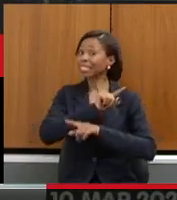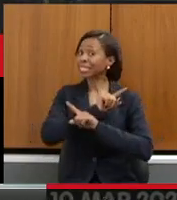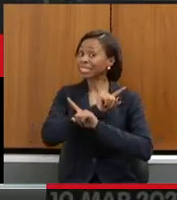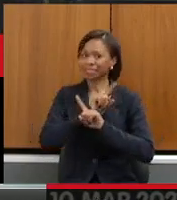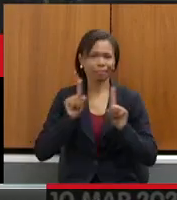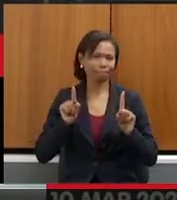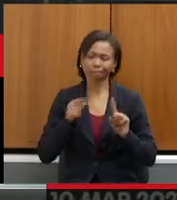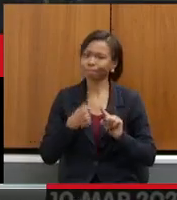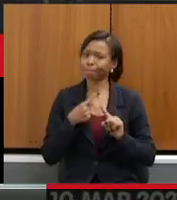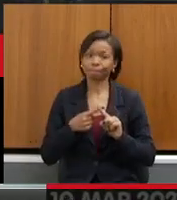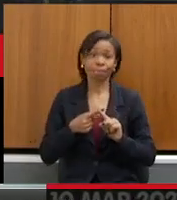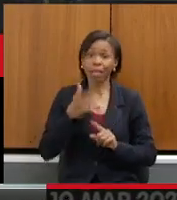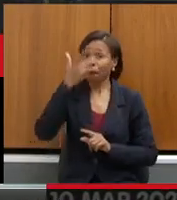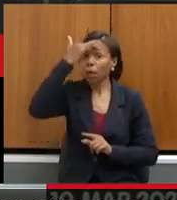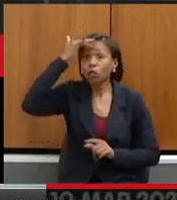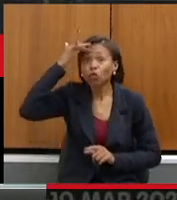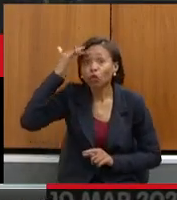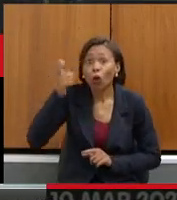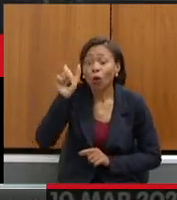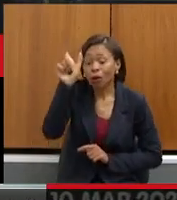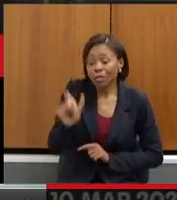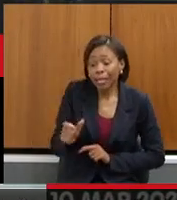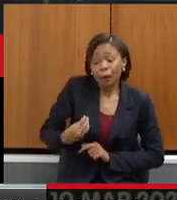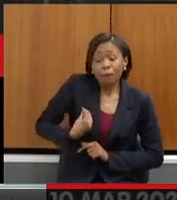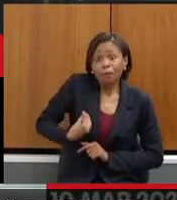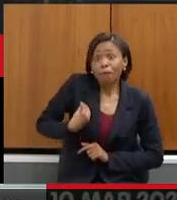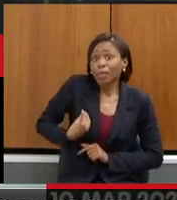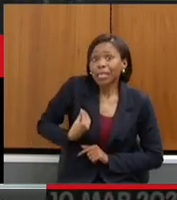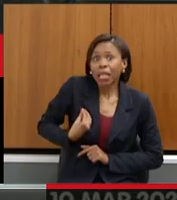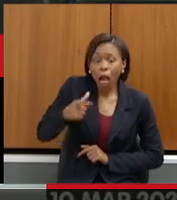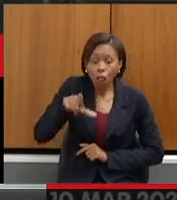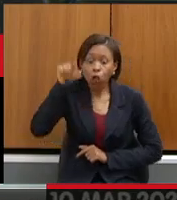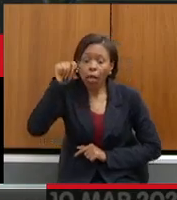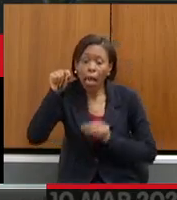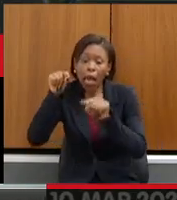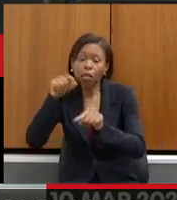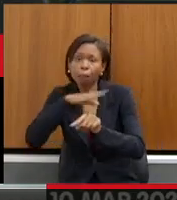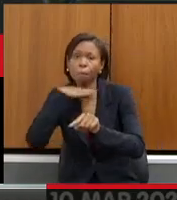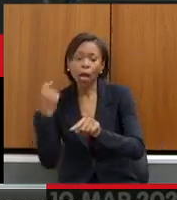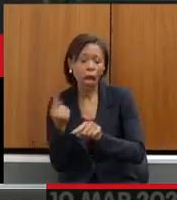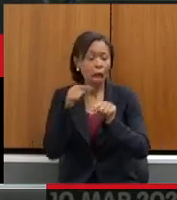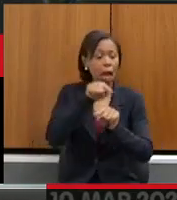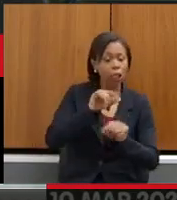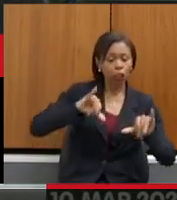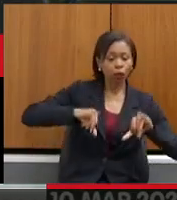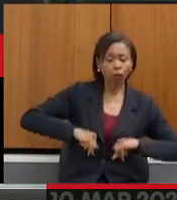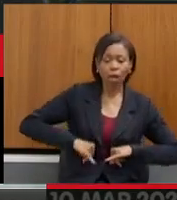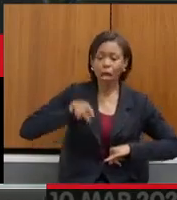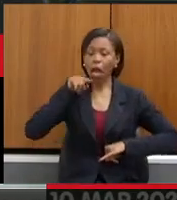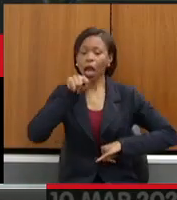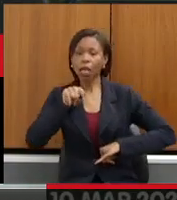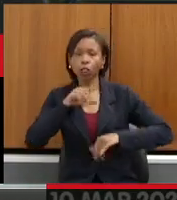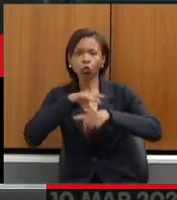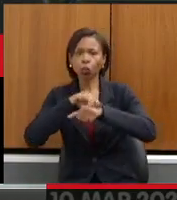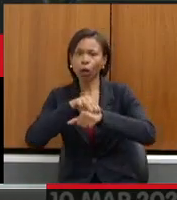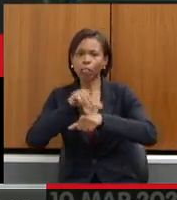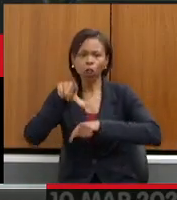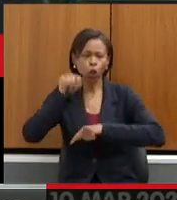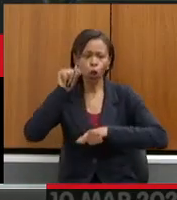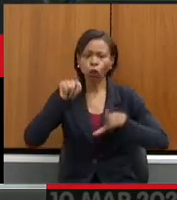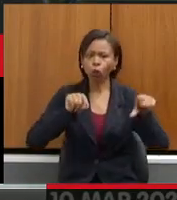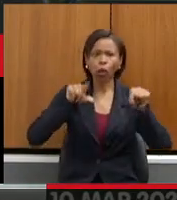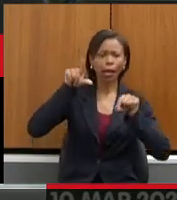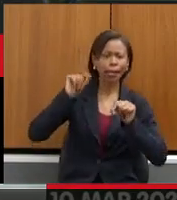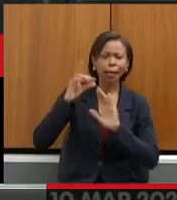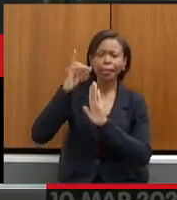vida das pessoas porque é escolher quem morre é escolher quem foto é escolher quem fica doente é escolher quem